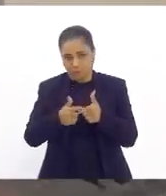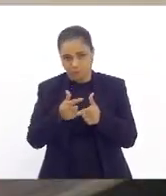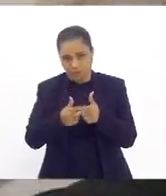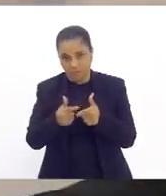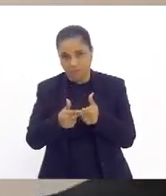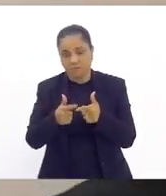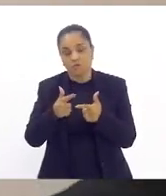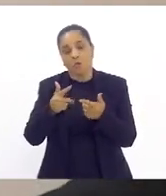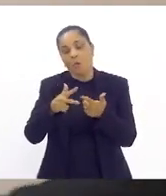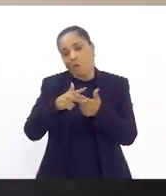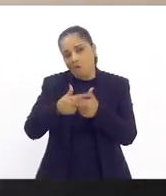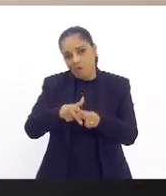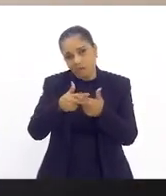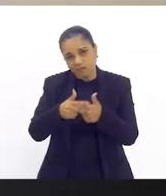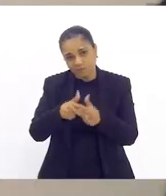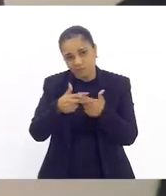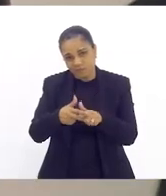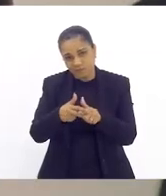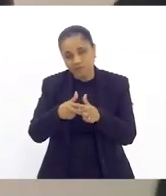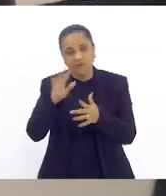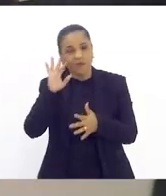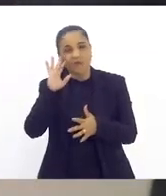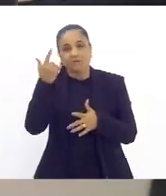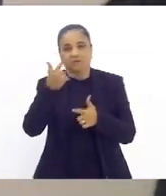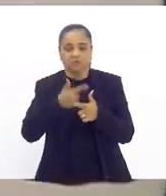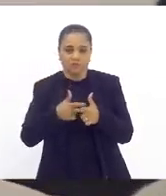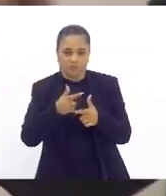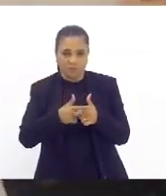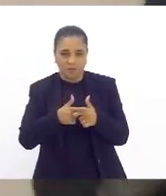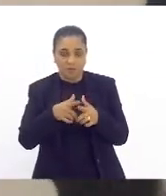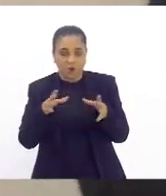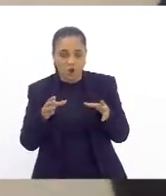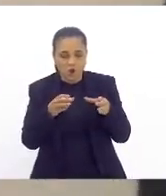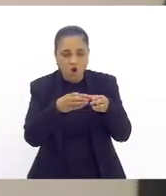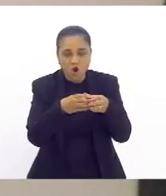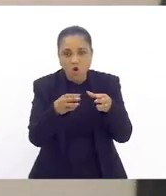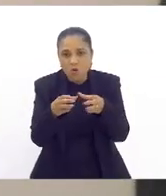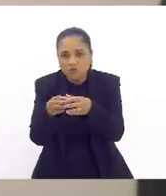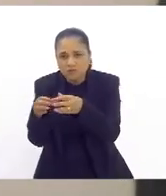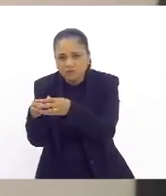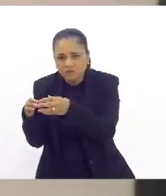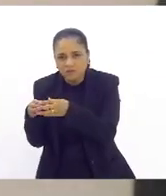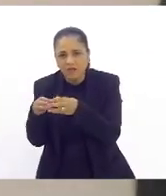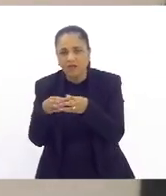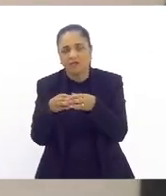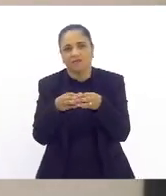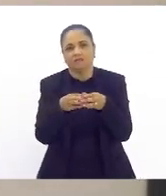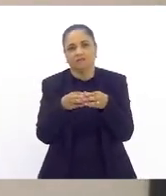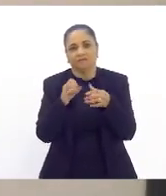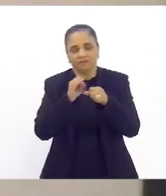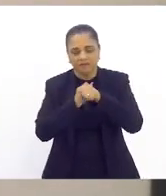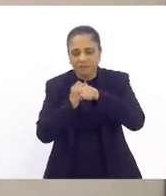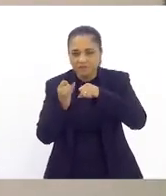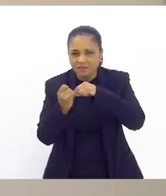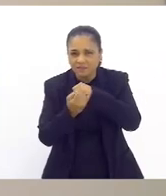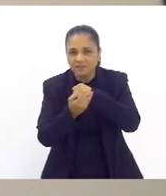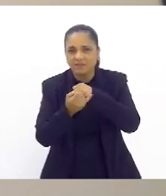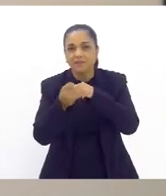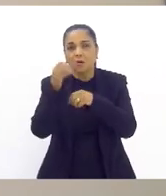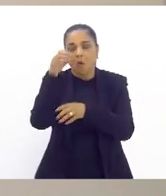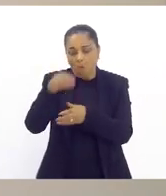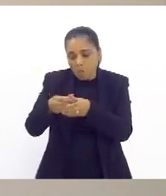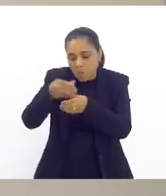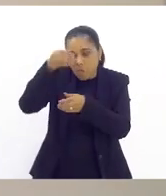e nem sequer na resolução dos problemas a gente ali tem nas comunidades costeiras os postes foram foram